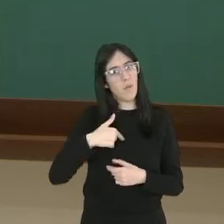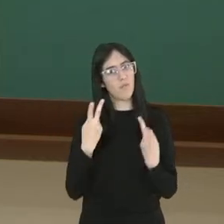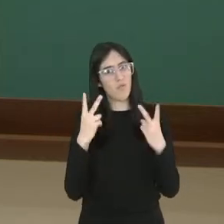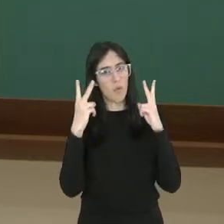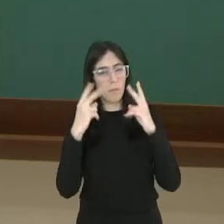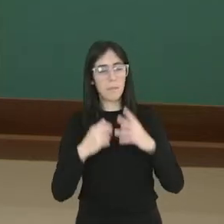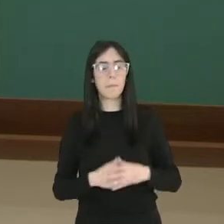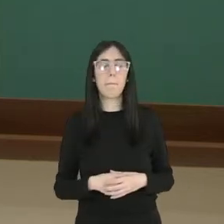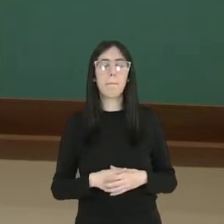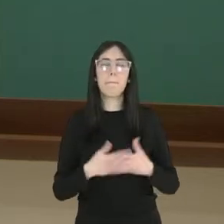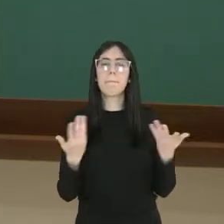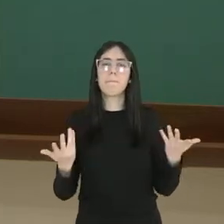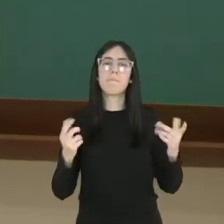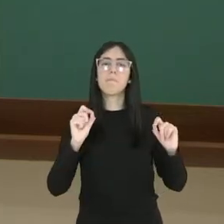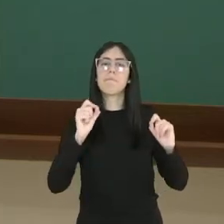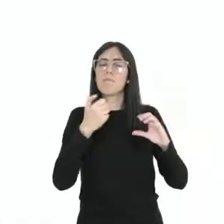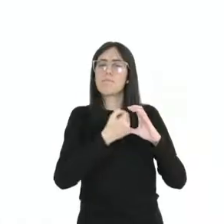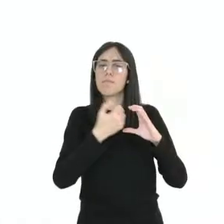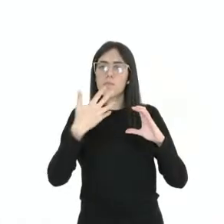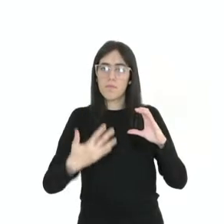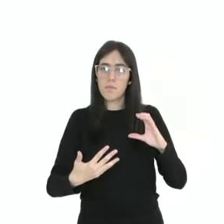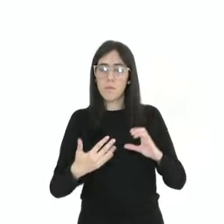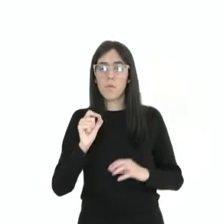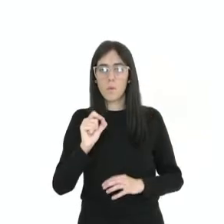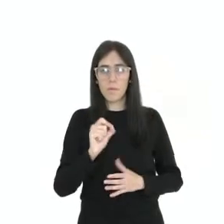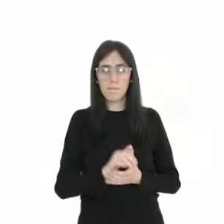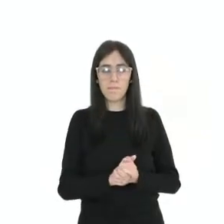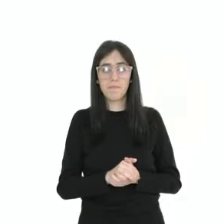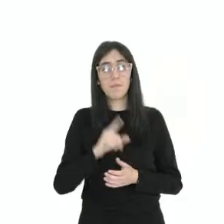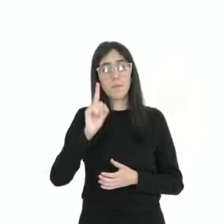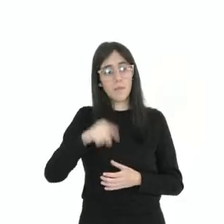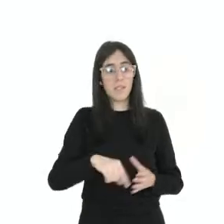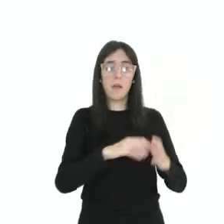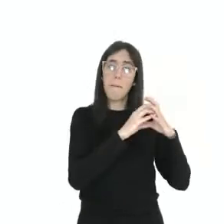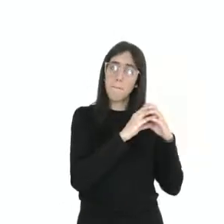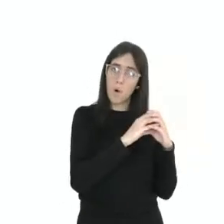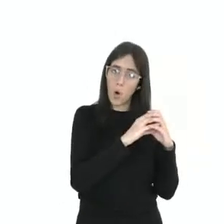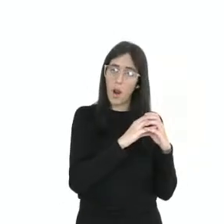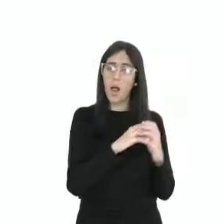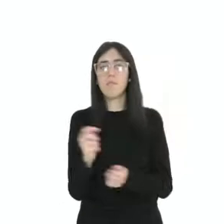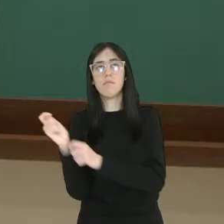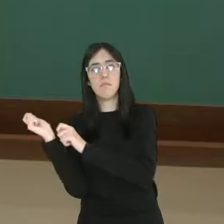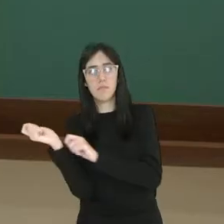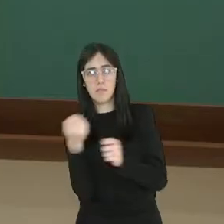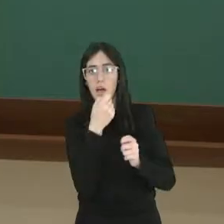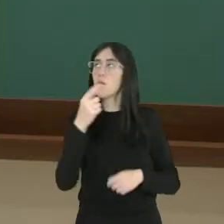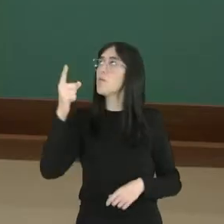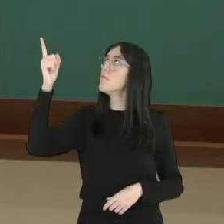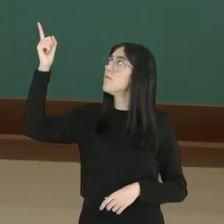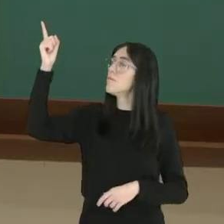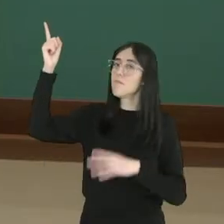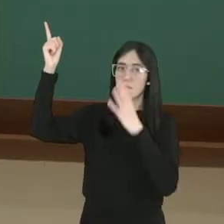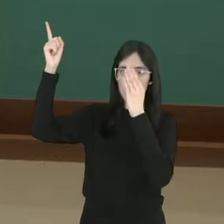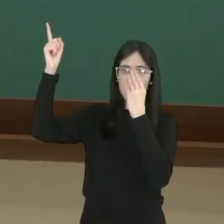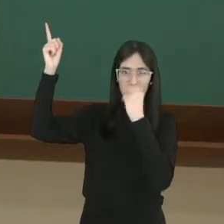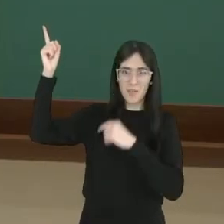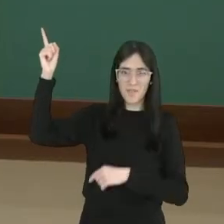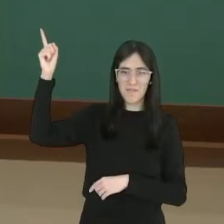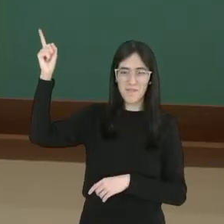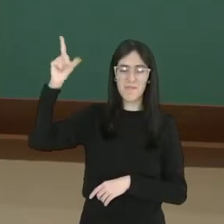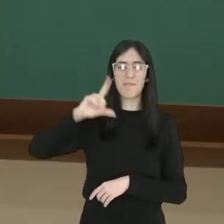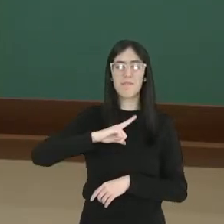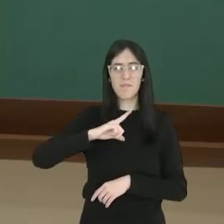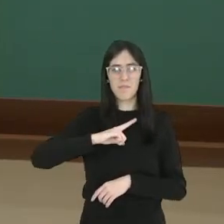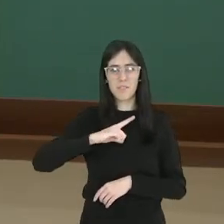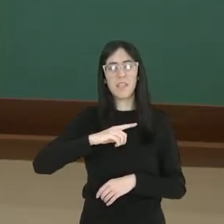Algumas características, então. Ele é praticado com uma bola e um taco, então, como nós vemos pela imagem, né? Sempre o